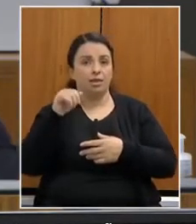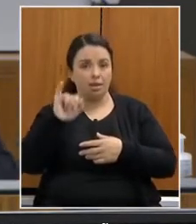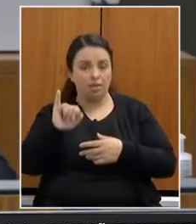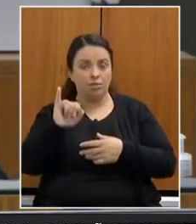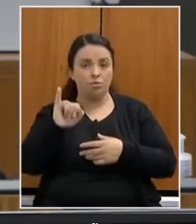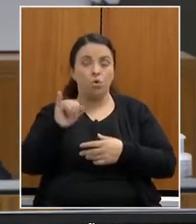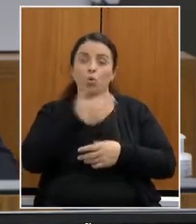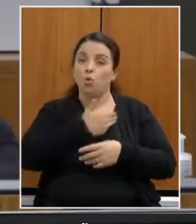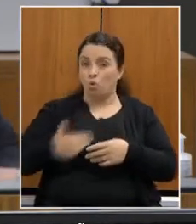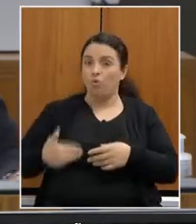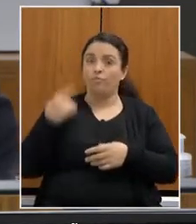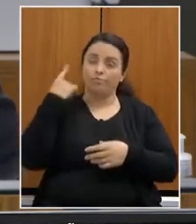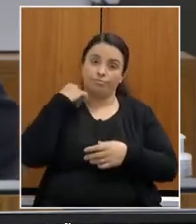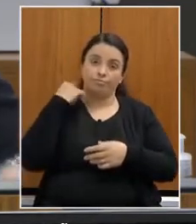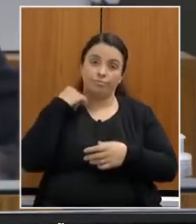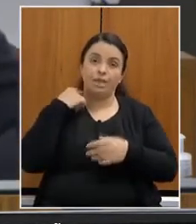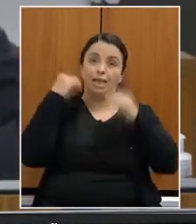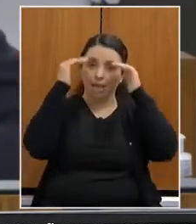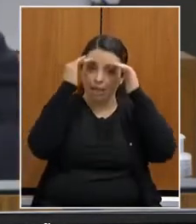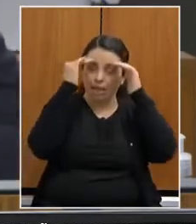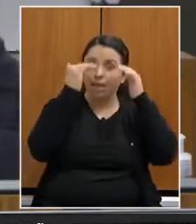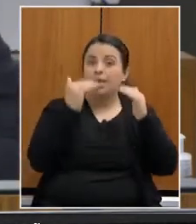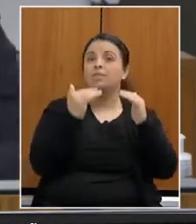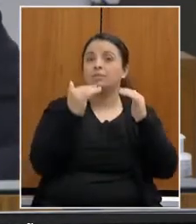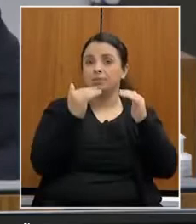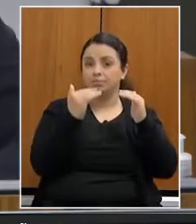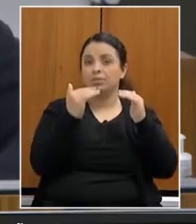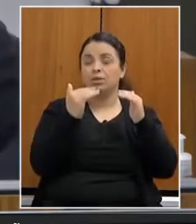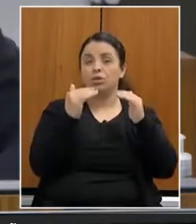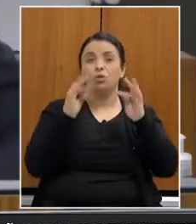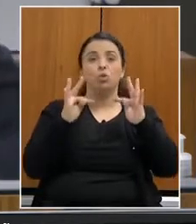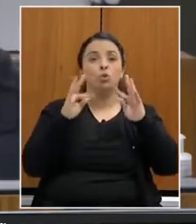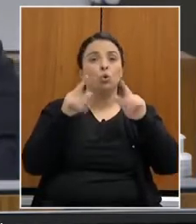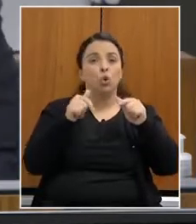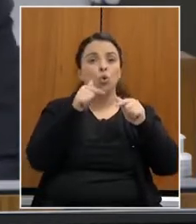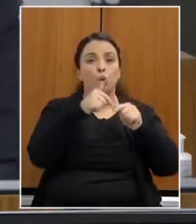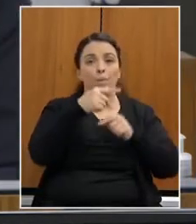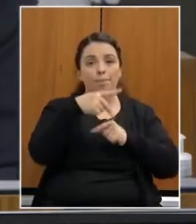Minas ele respeita todo o PNI